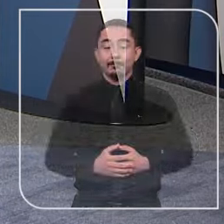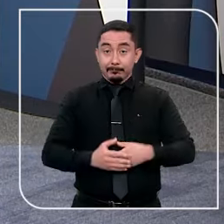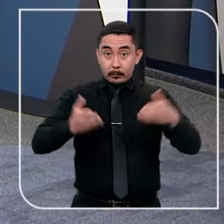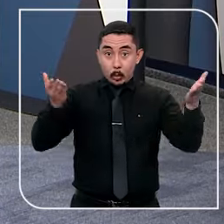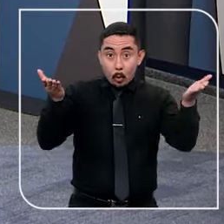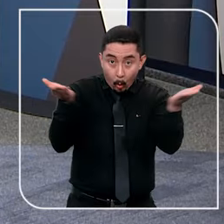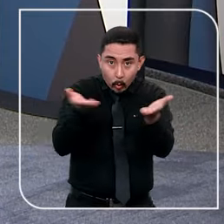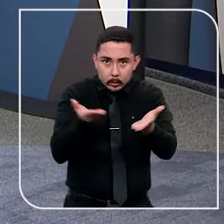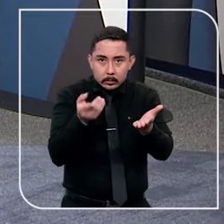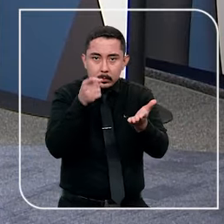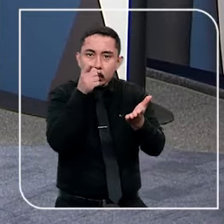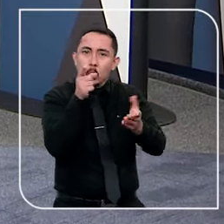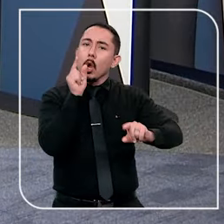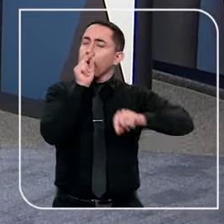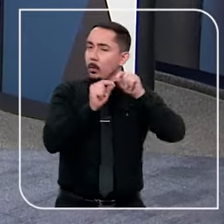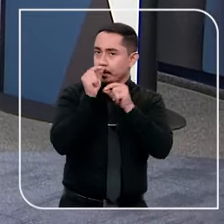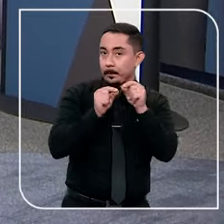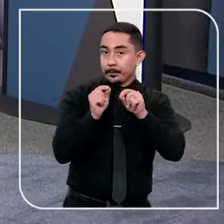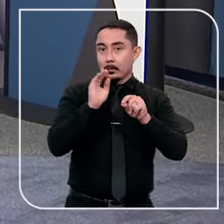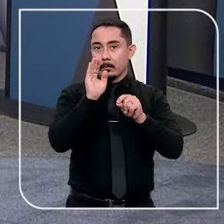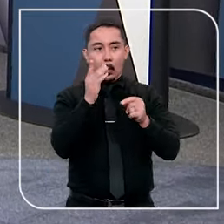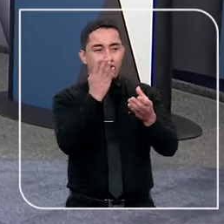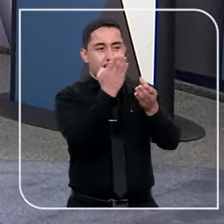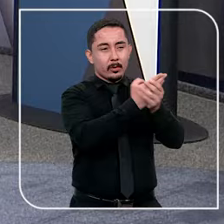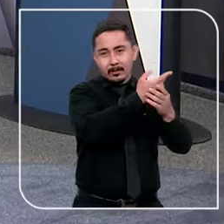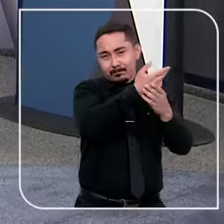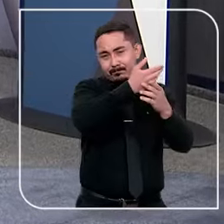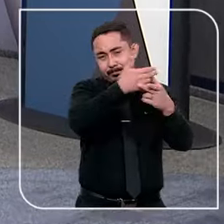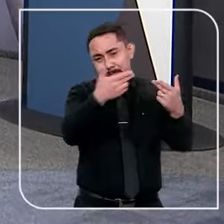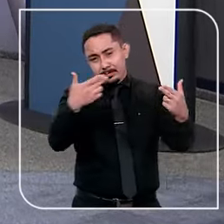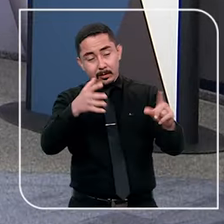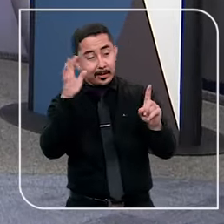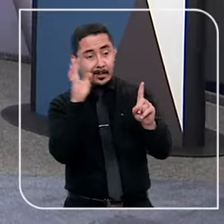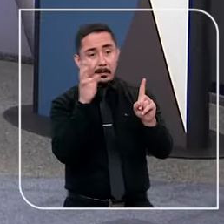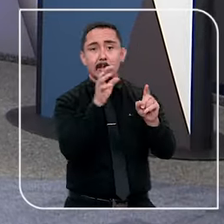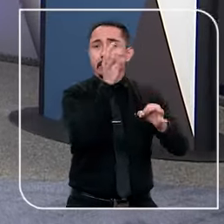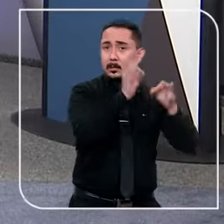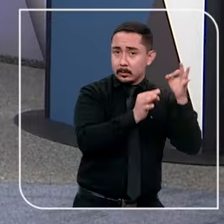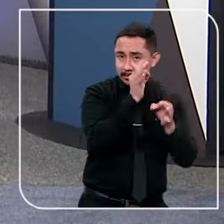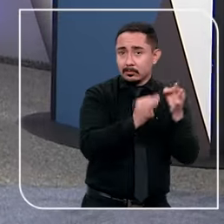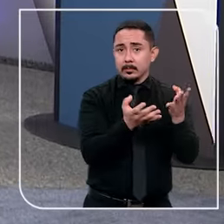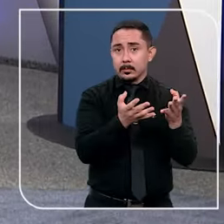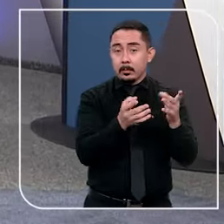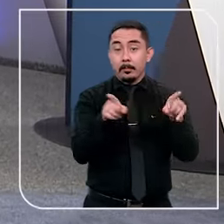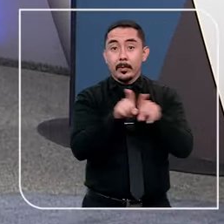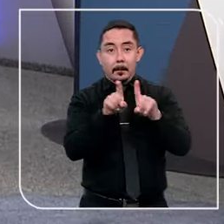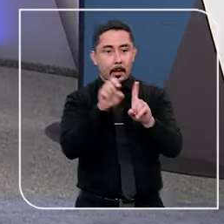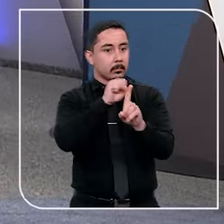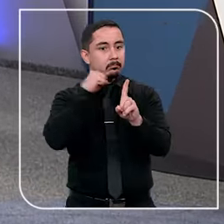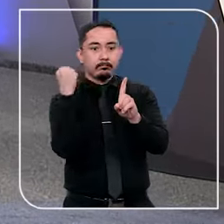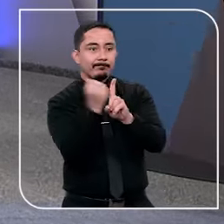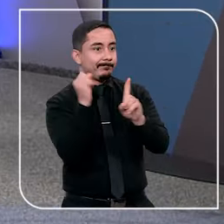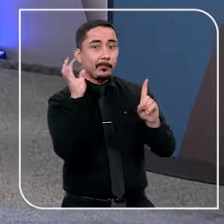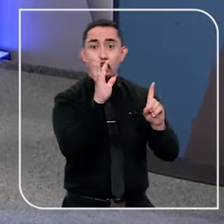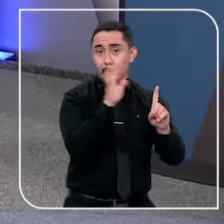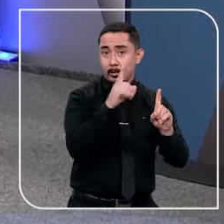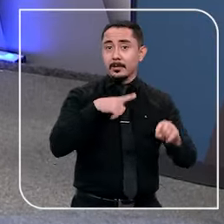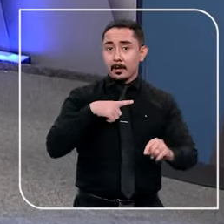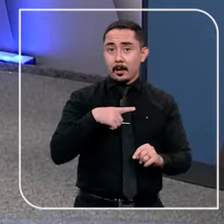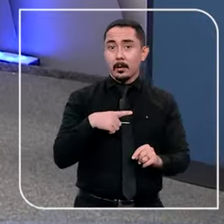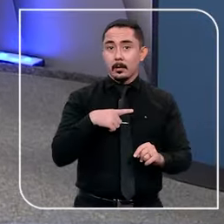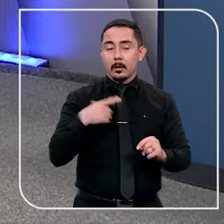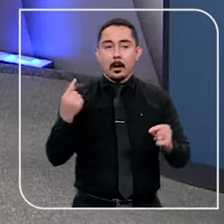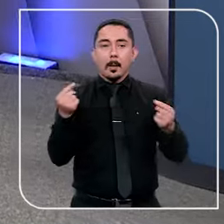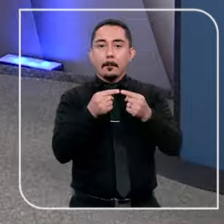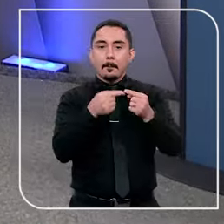comigo no programa de hoje você vai ver diversos processos com grande Impacto jurídico e social estarão na